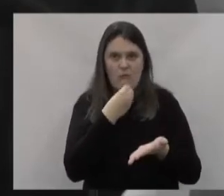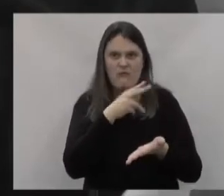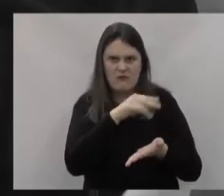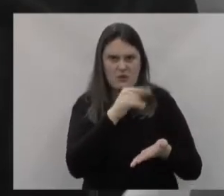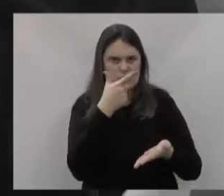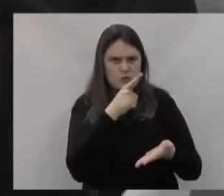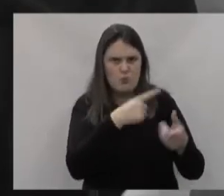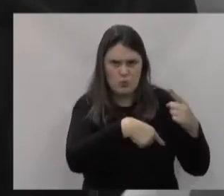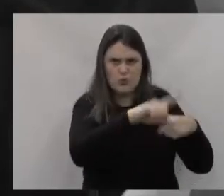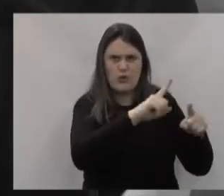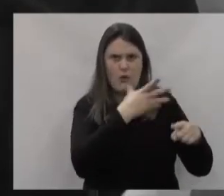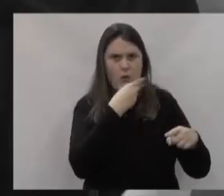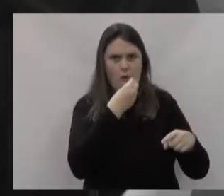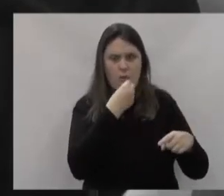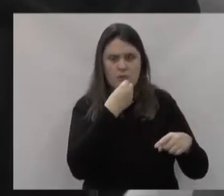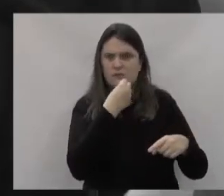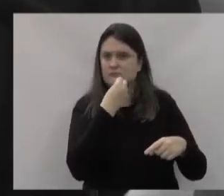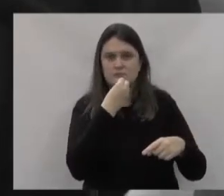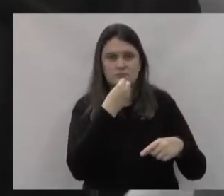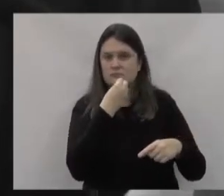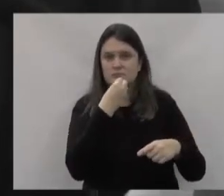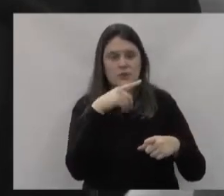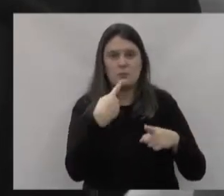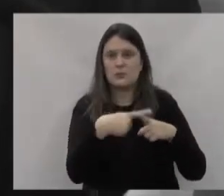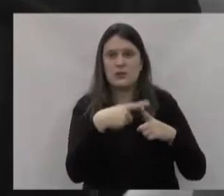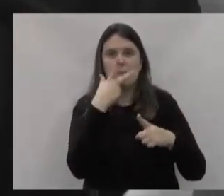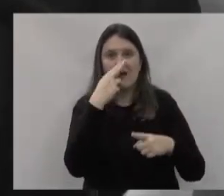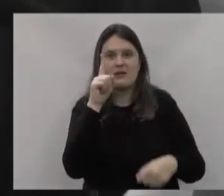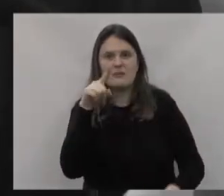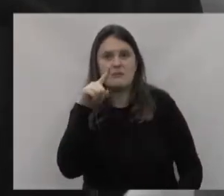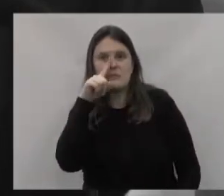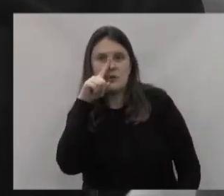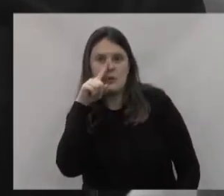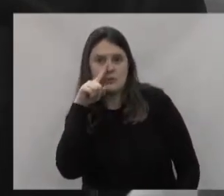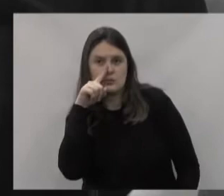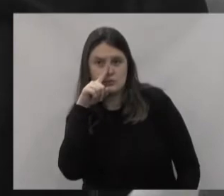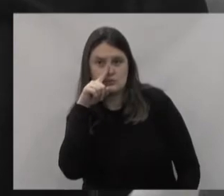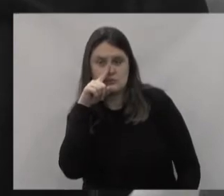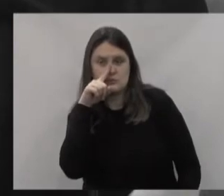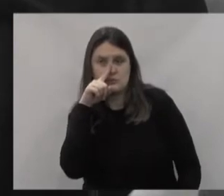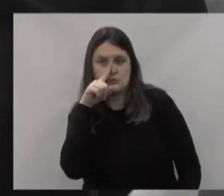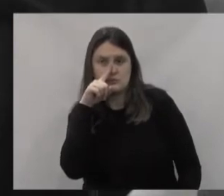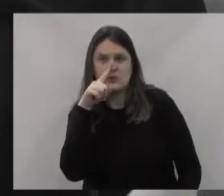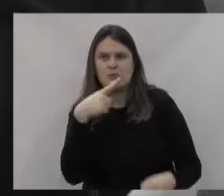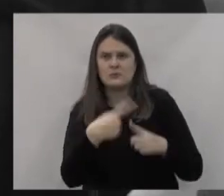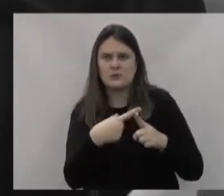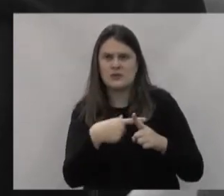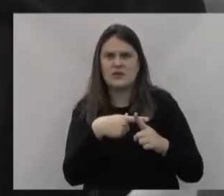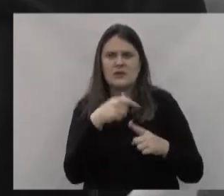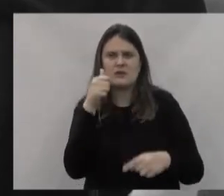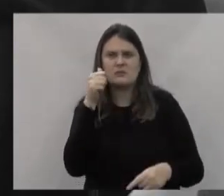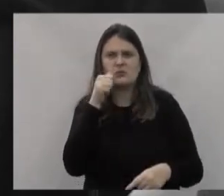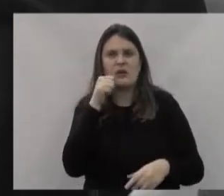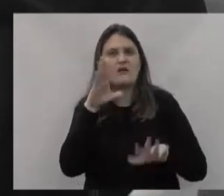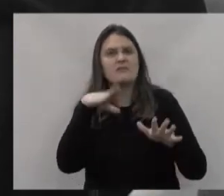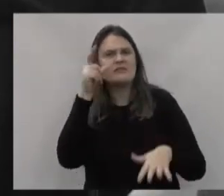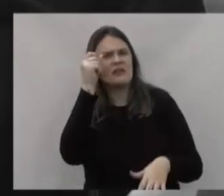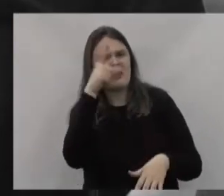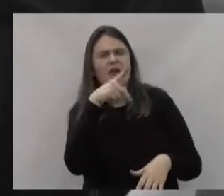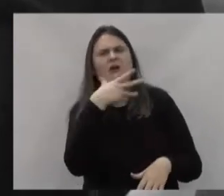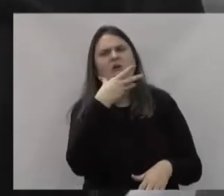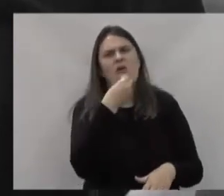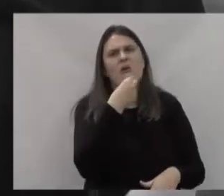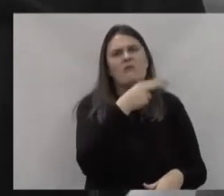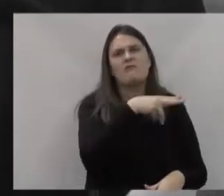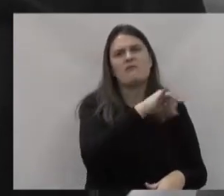mudar ele. Porque isso nos coloca numa situação de risco. Porque a gente, quando tem essa ideia de que ele vai mudar,